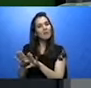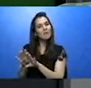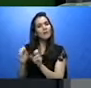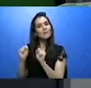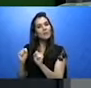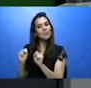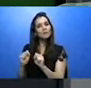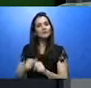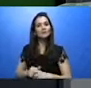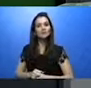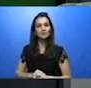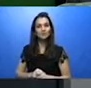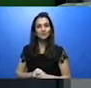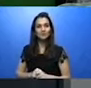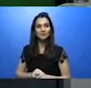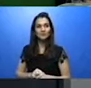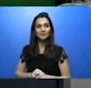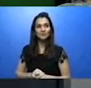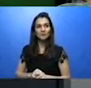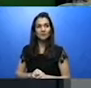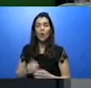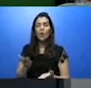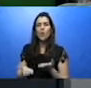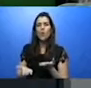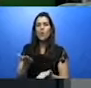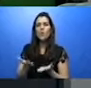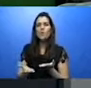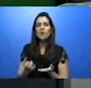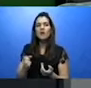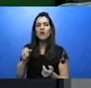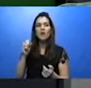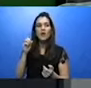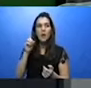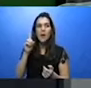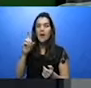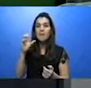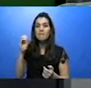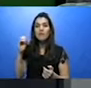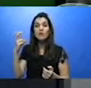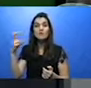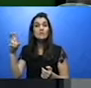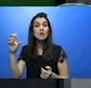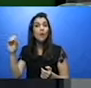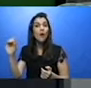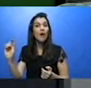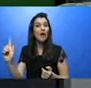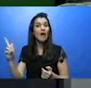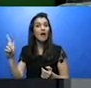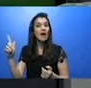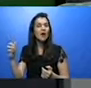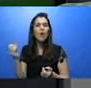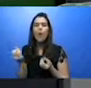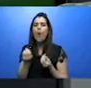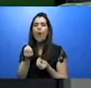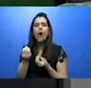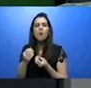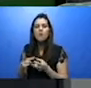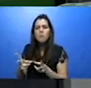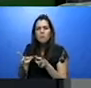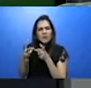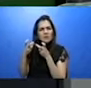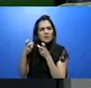certo? Então, olha, o peso total seria de 1.050 gramas. Professora, como você percebeu que tem 1.050